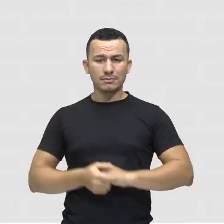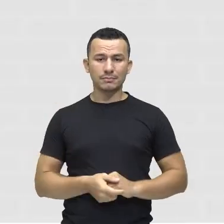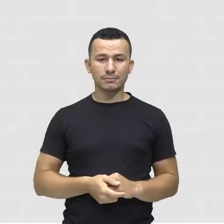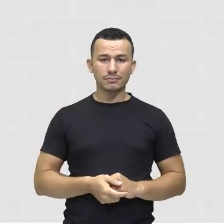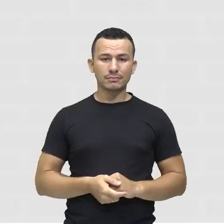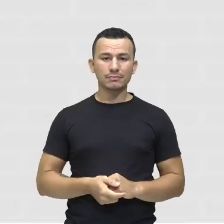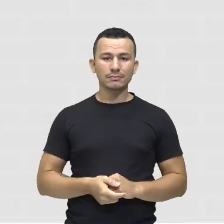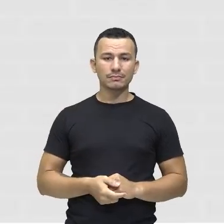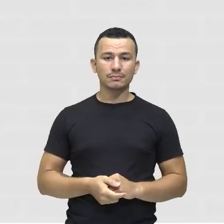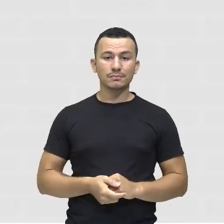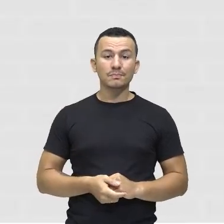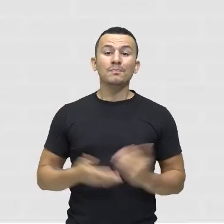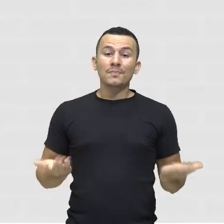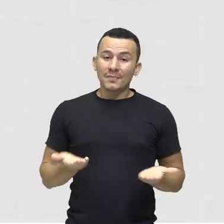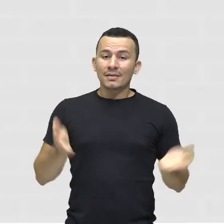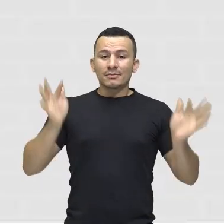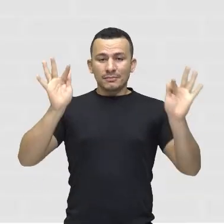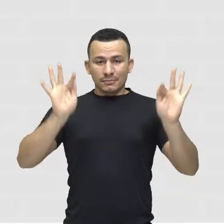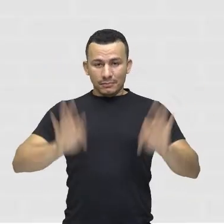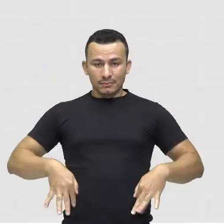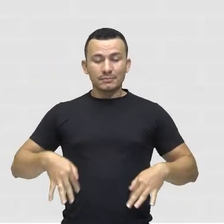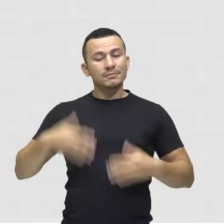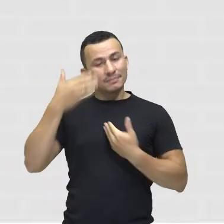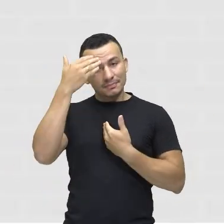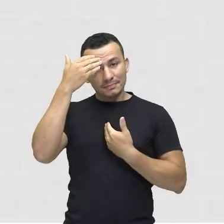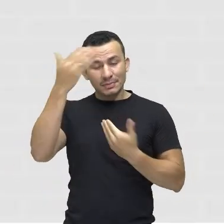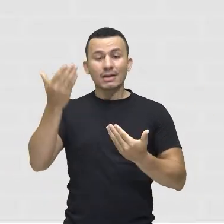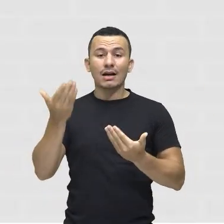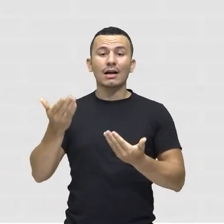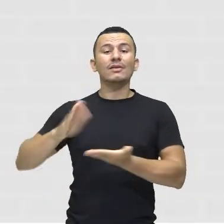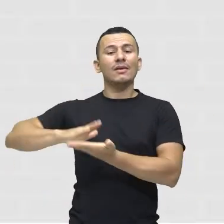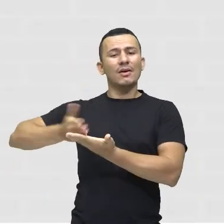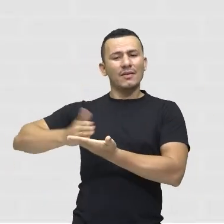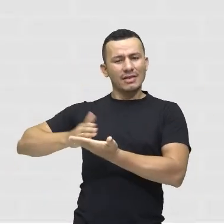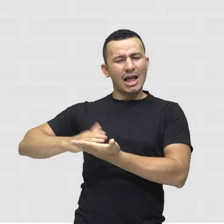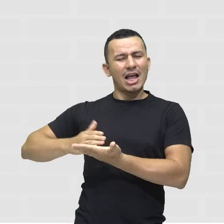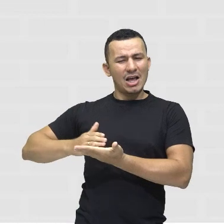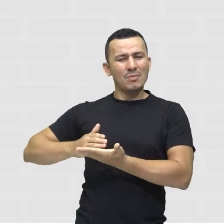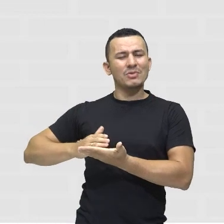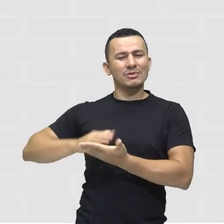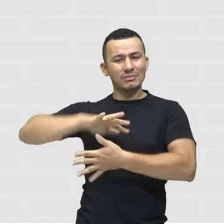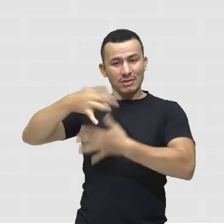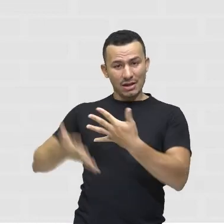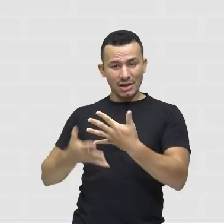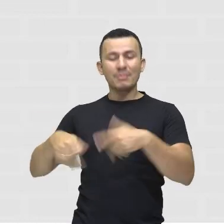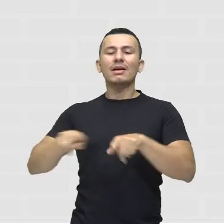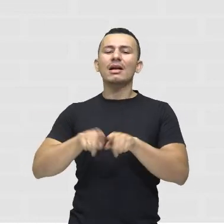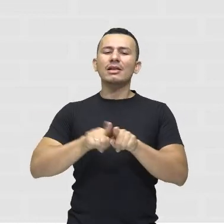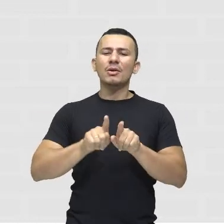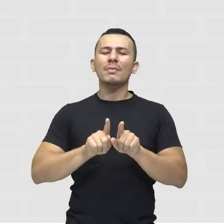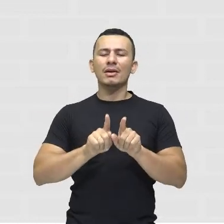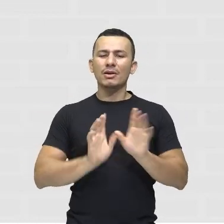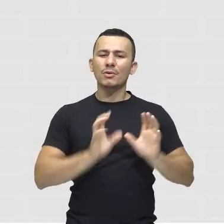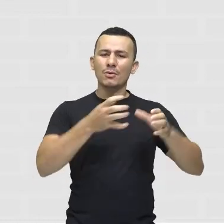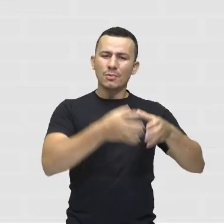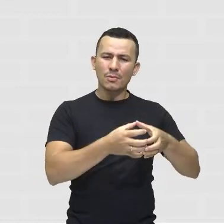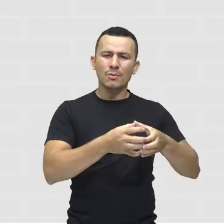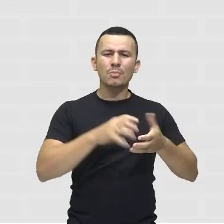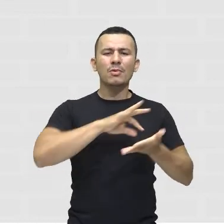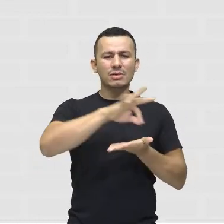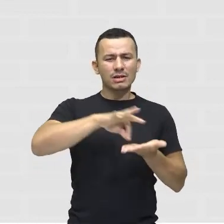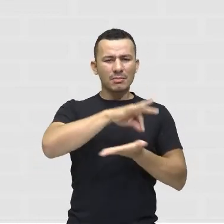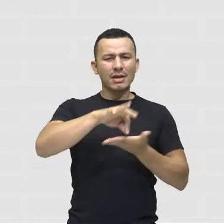psicossocial@seduc.net. E finalizando, eu quero agradecer aos intérpretes de Libras, toda a equipe do CEMEAN, que está conosco dando esse